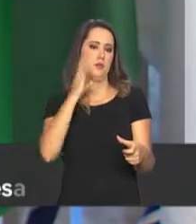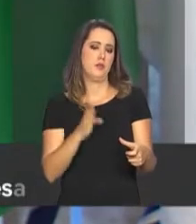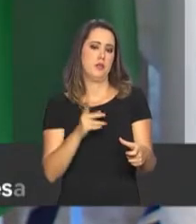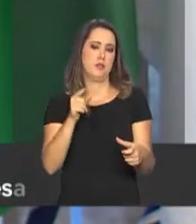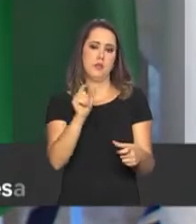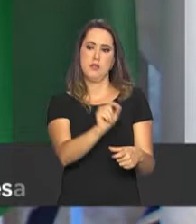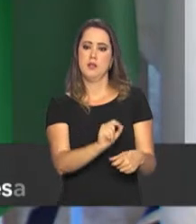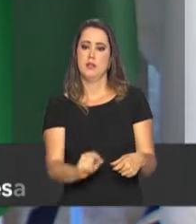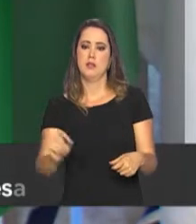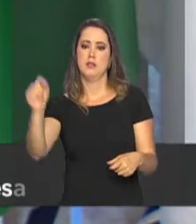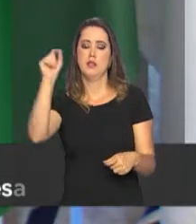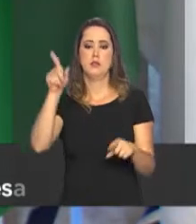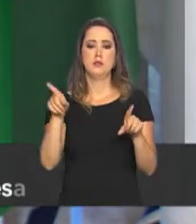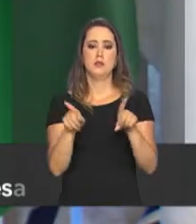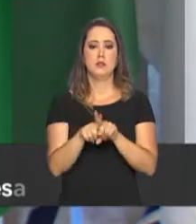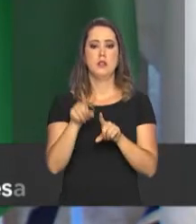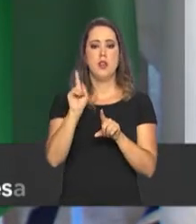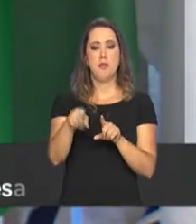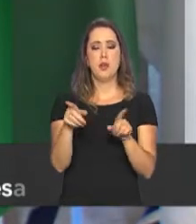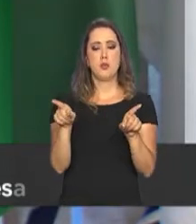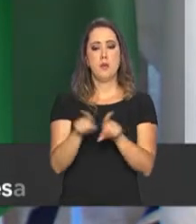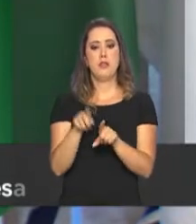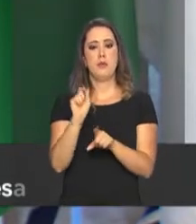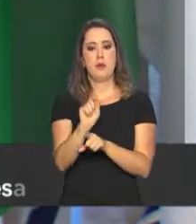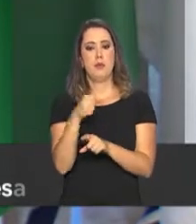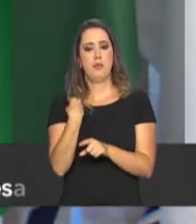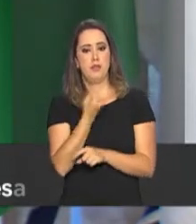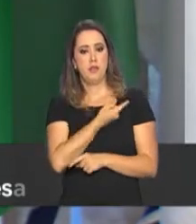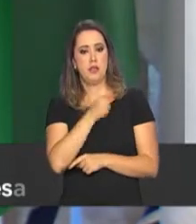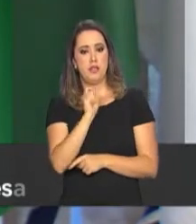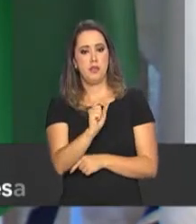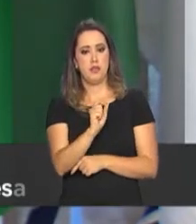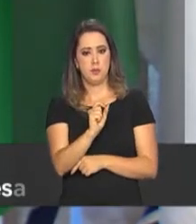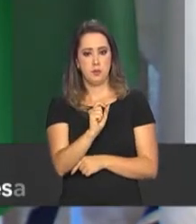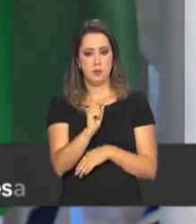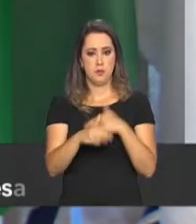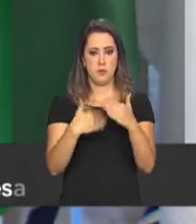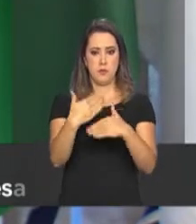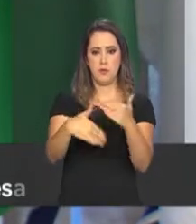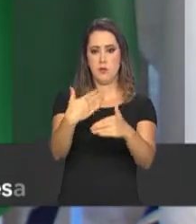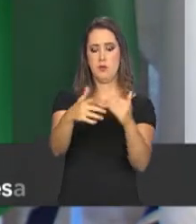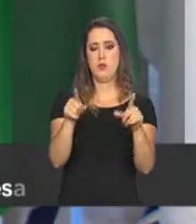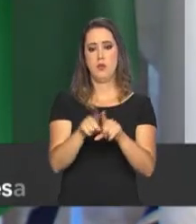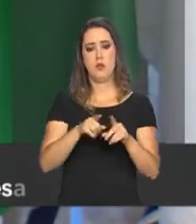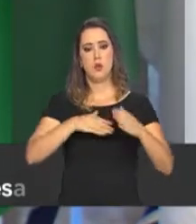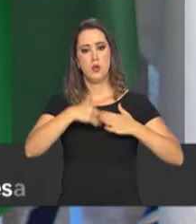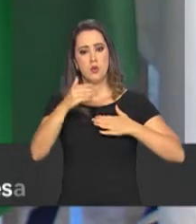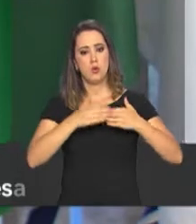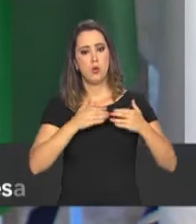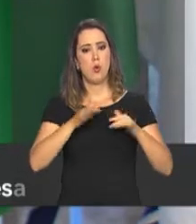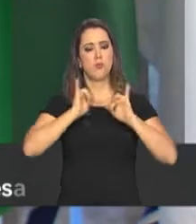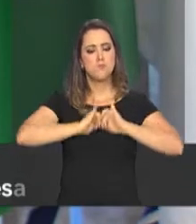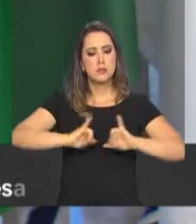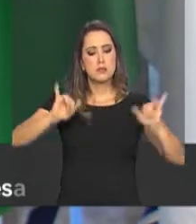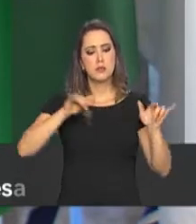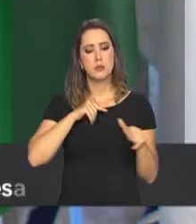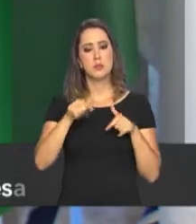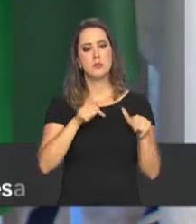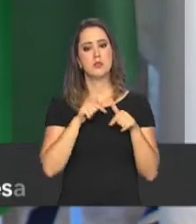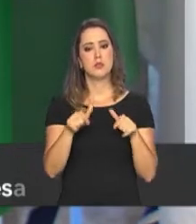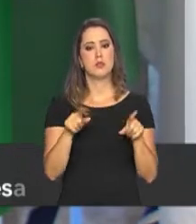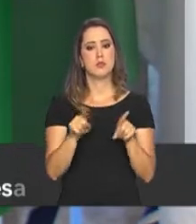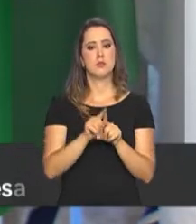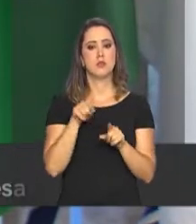é fartamente preferir uma infraestrutura muito grande pra promover qualquer tipo de campanha é